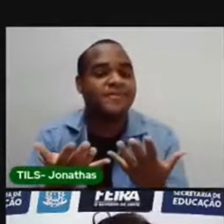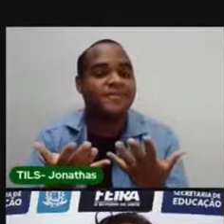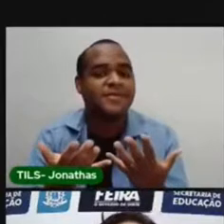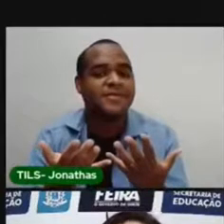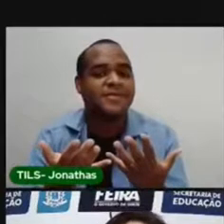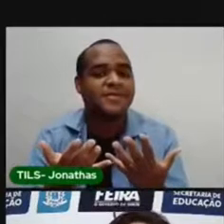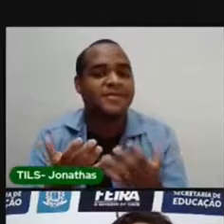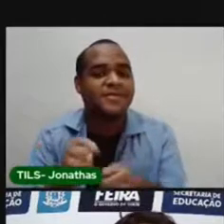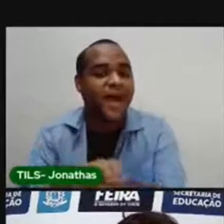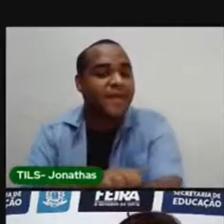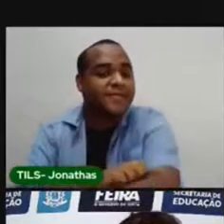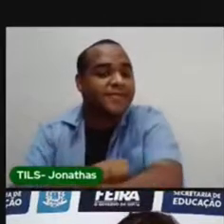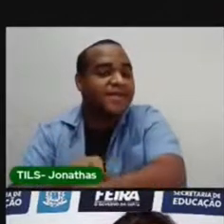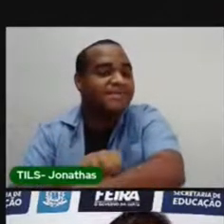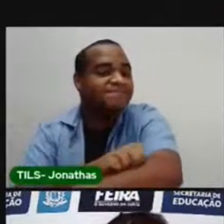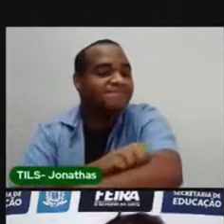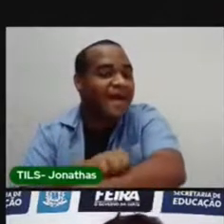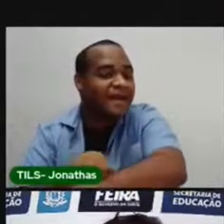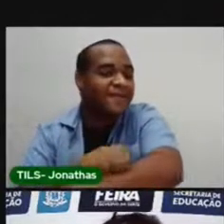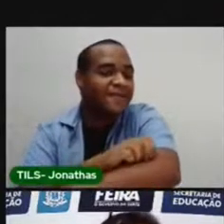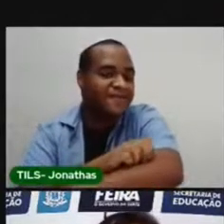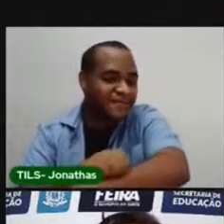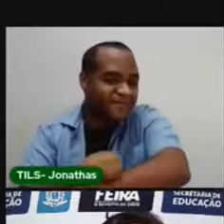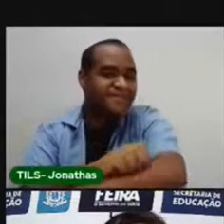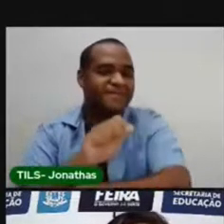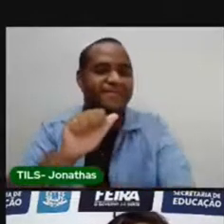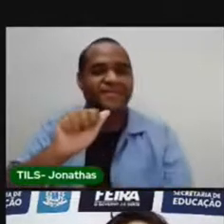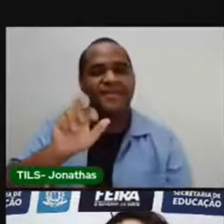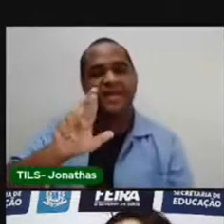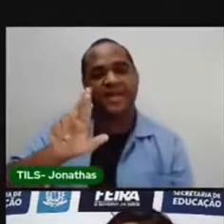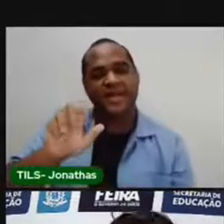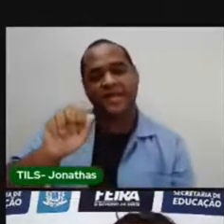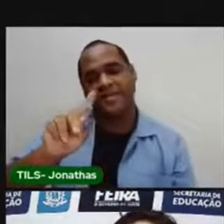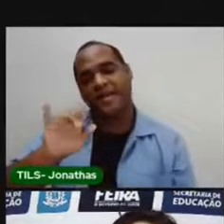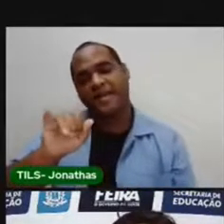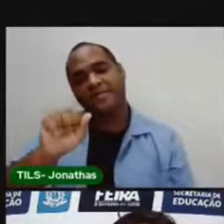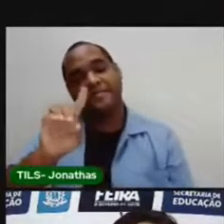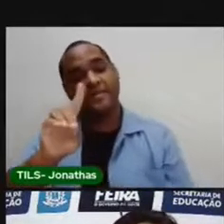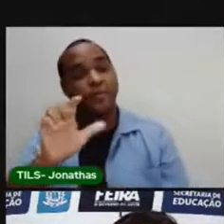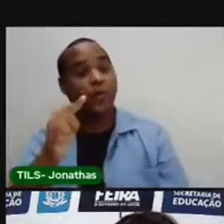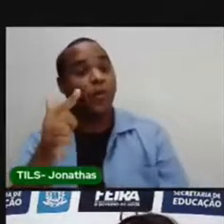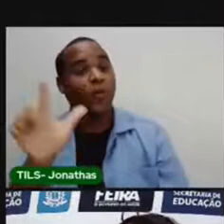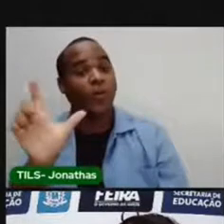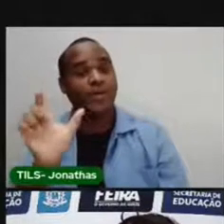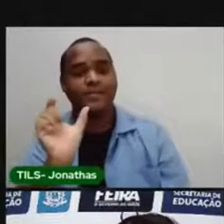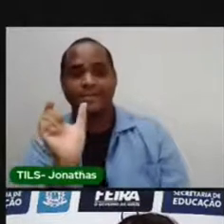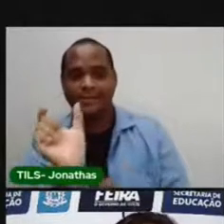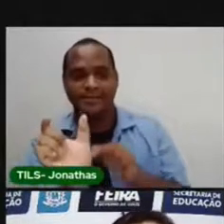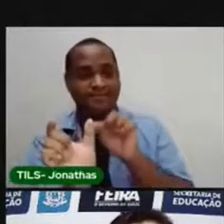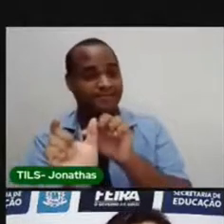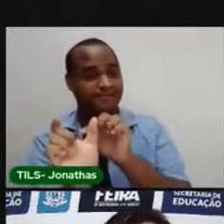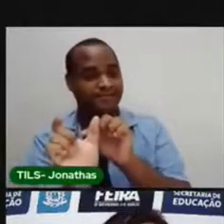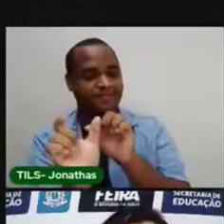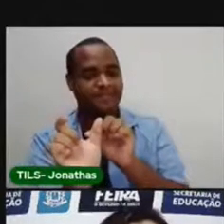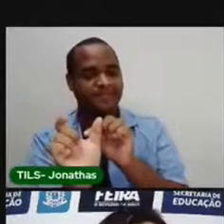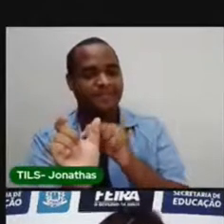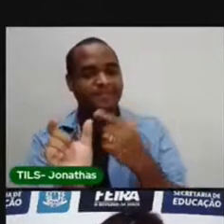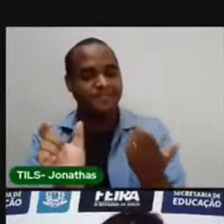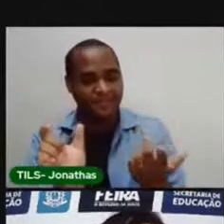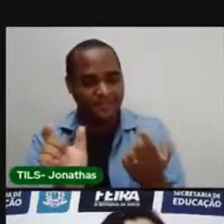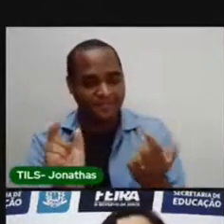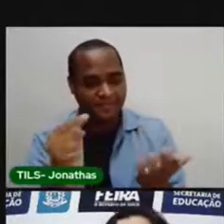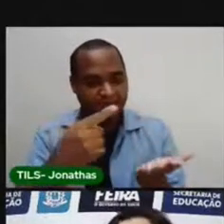Isso mesmo, arrepiado. Muito bem. Tem mais alguma palavrinha